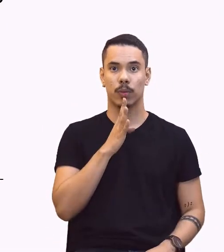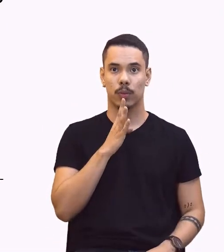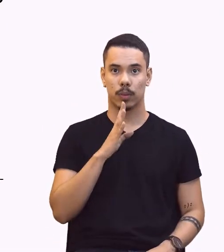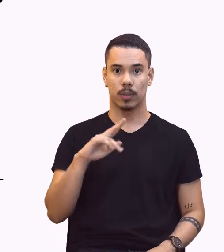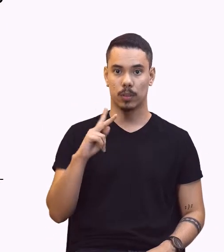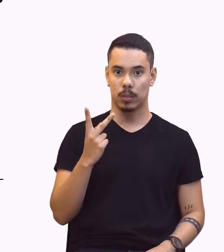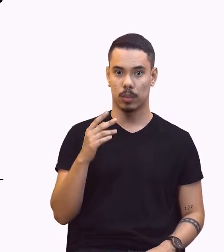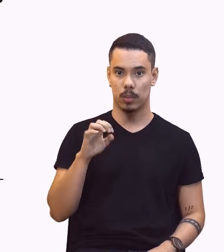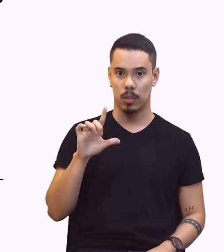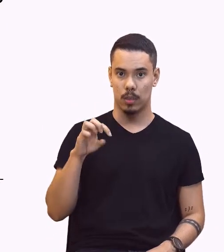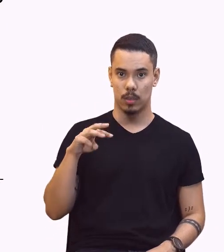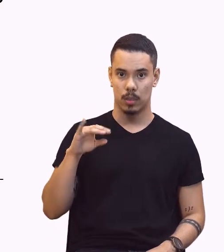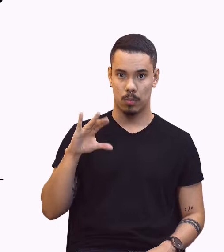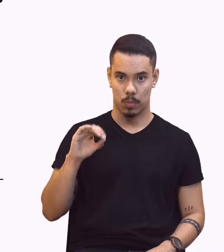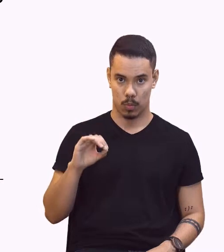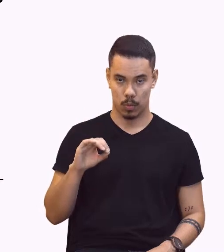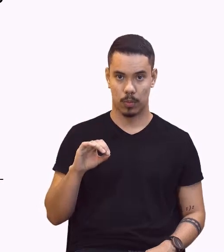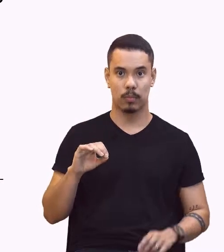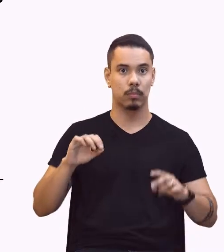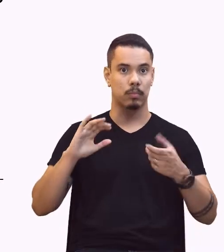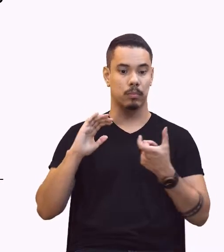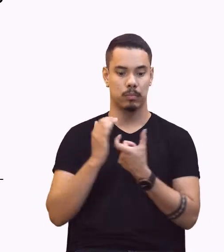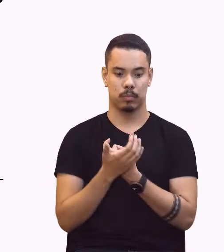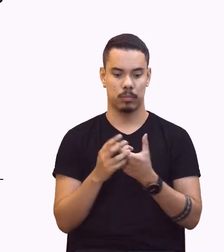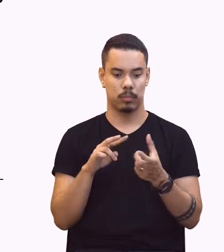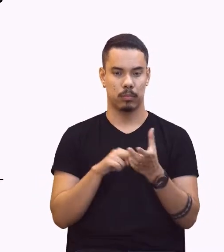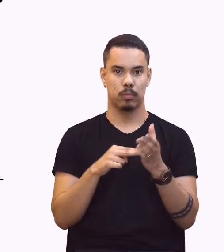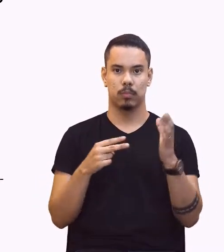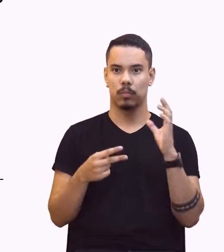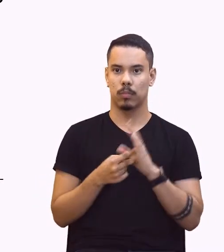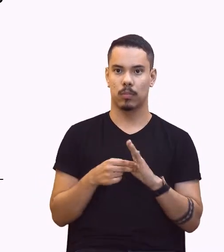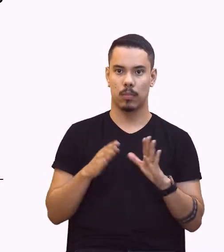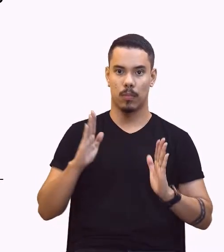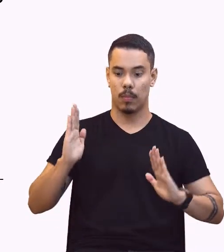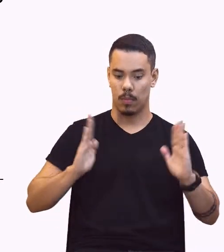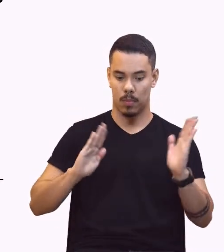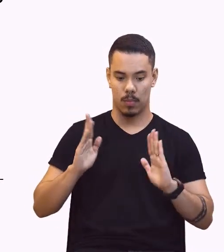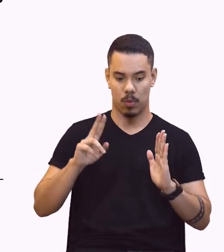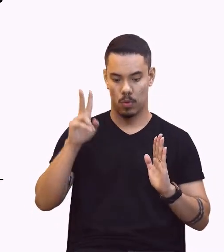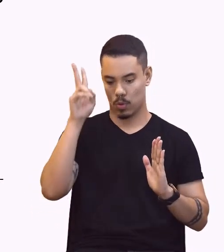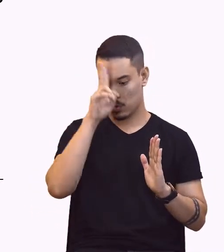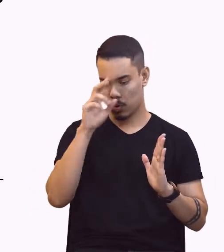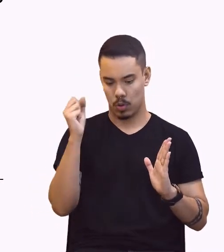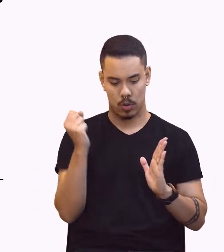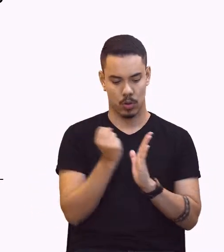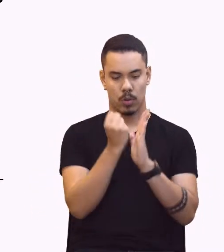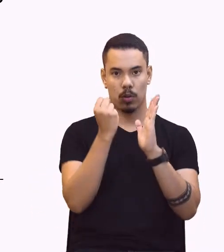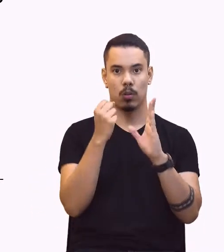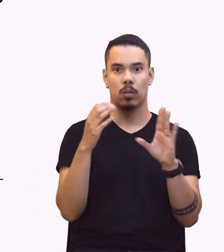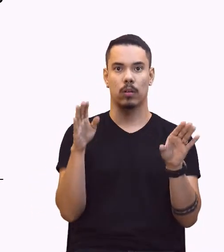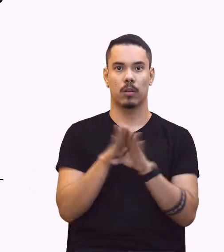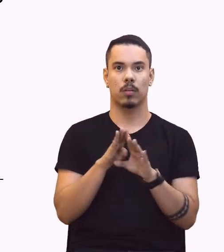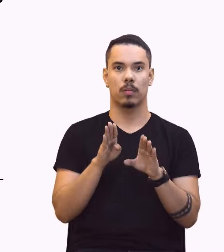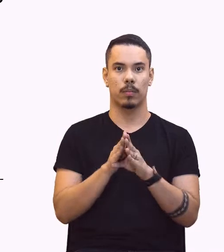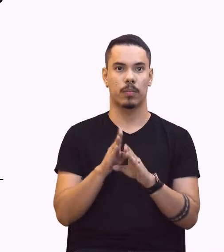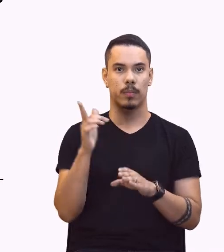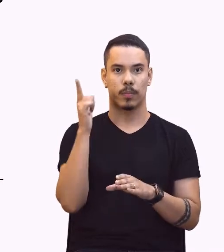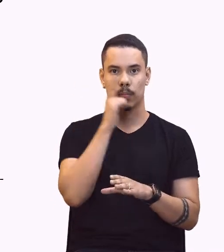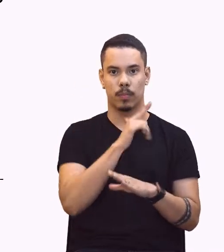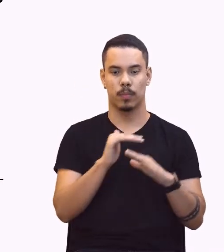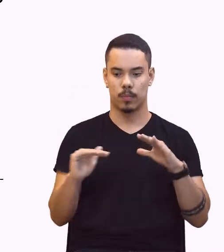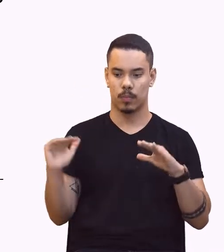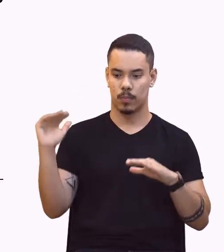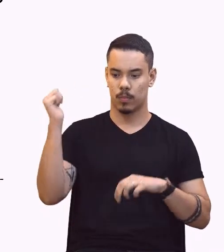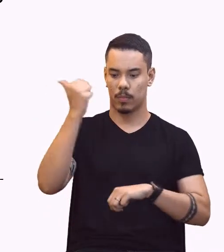helenismo, termo que designa tanto um período histórico como a supremacia da cultura